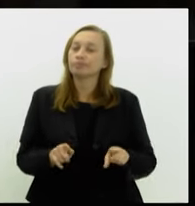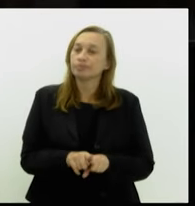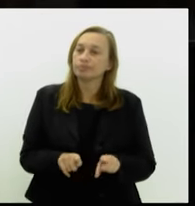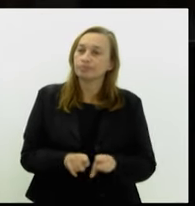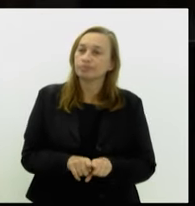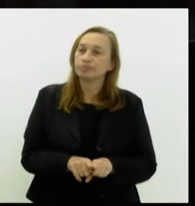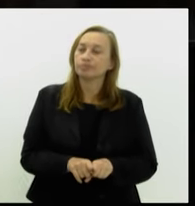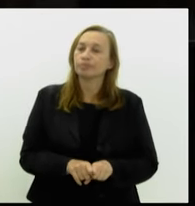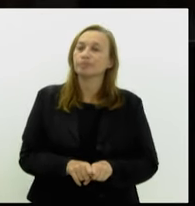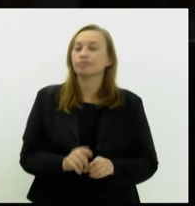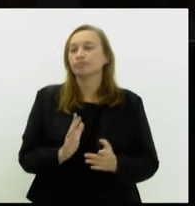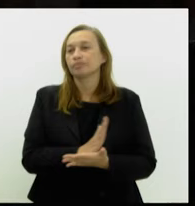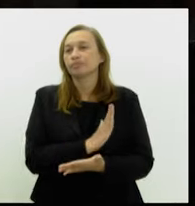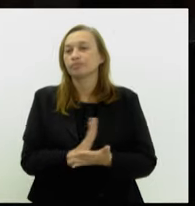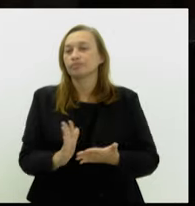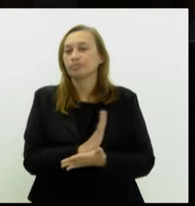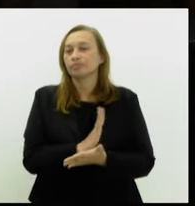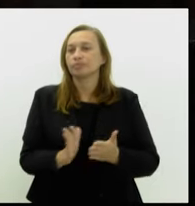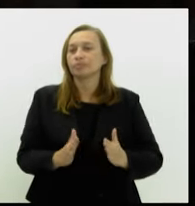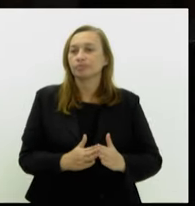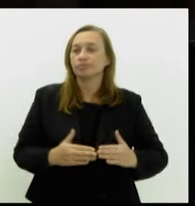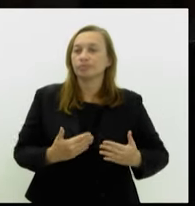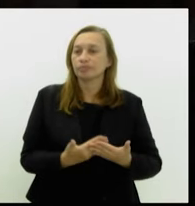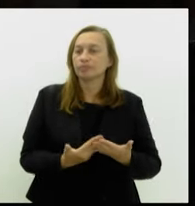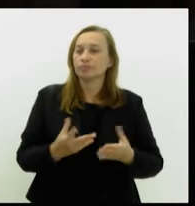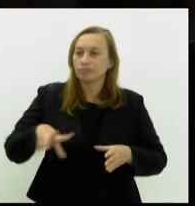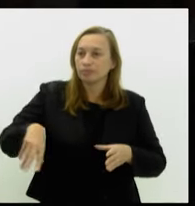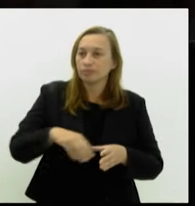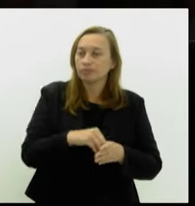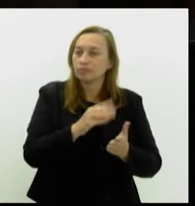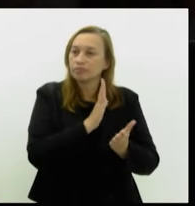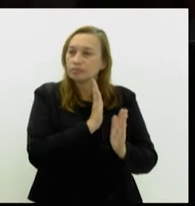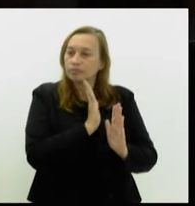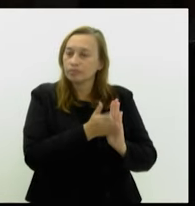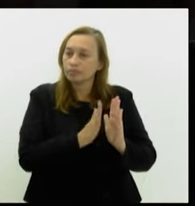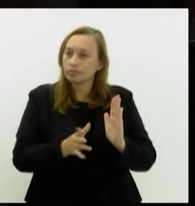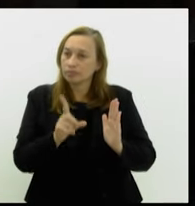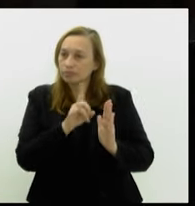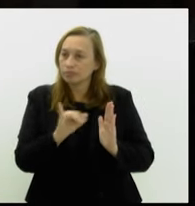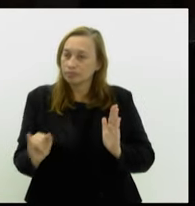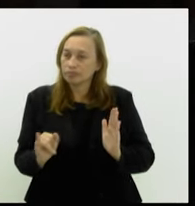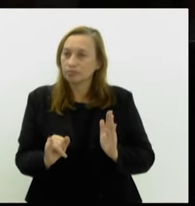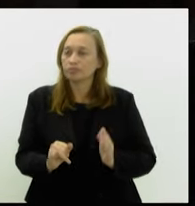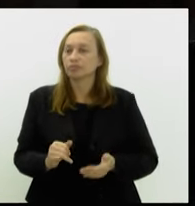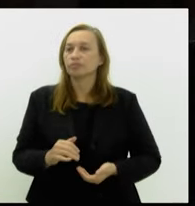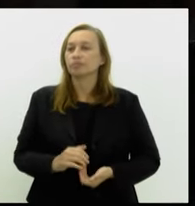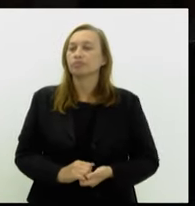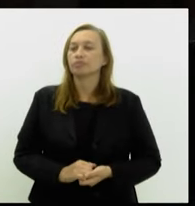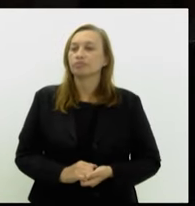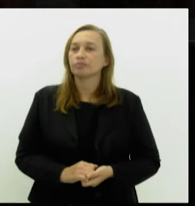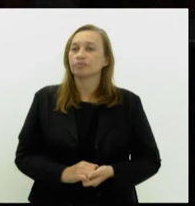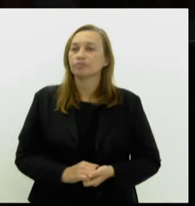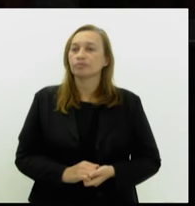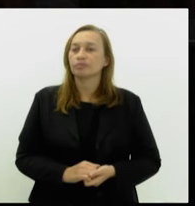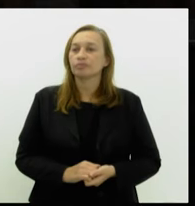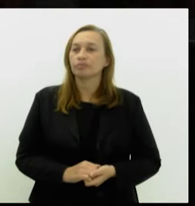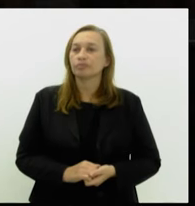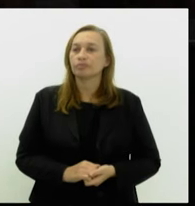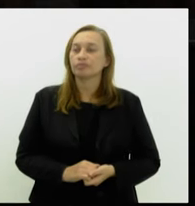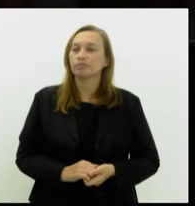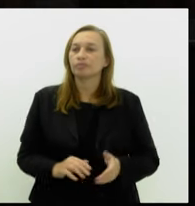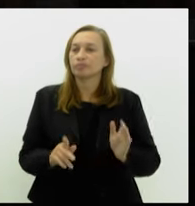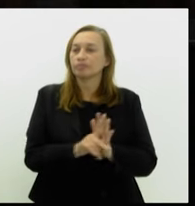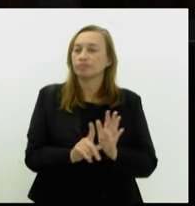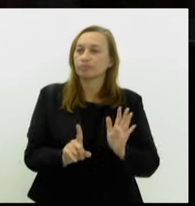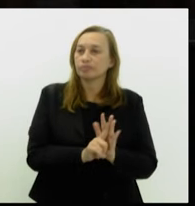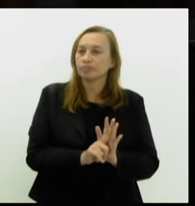aqui alguns requerimentos de inclusão na ordem do dia de nossa autoria, que leva em consideração projeto de